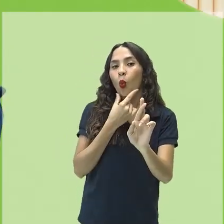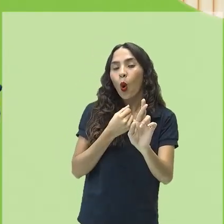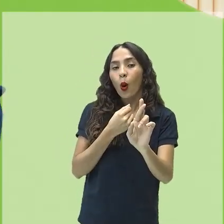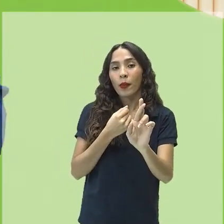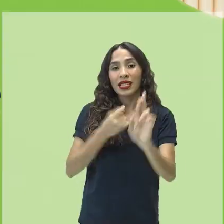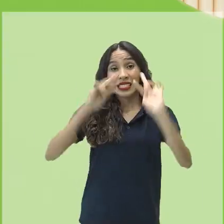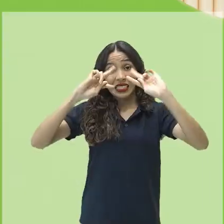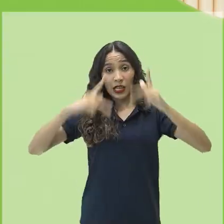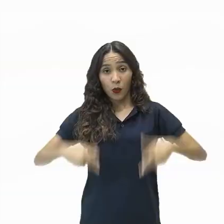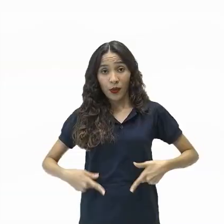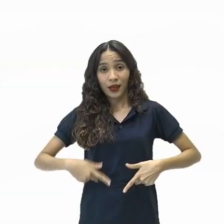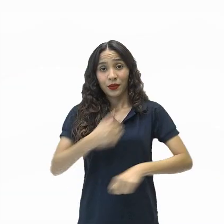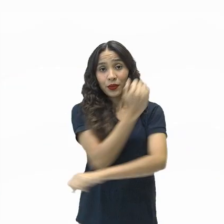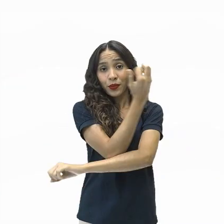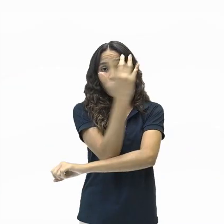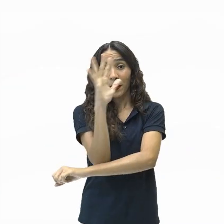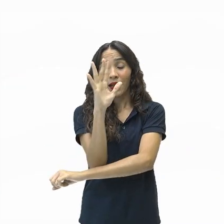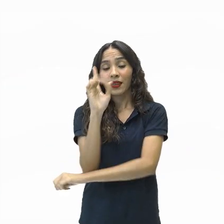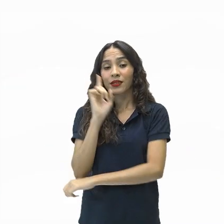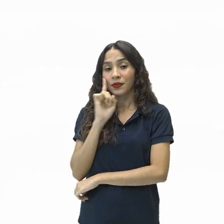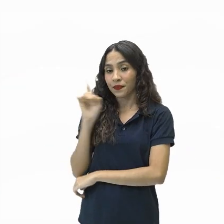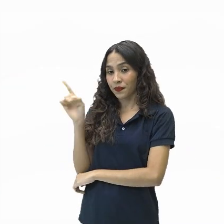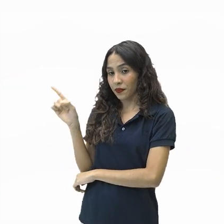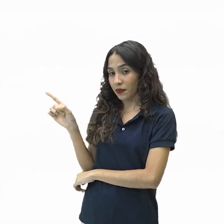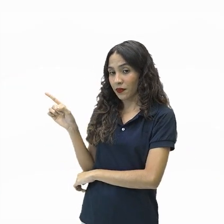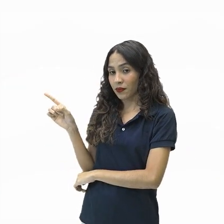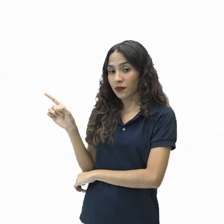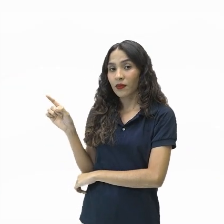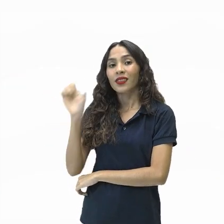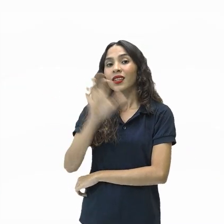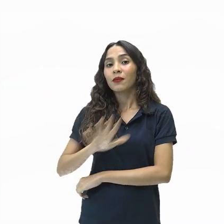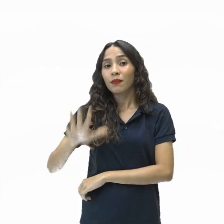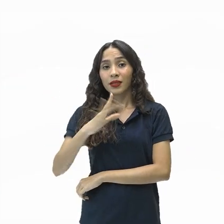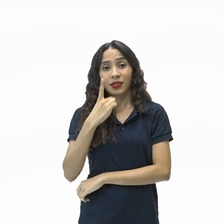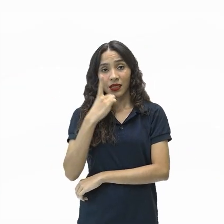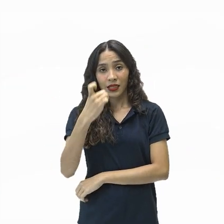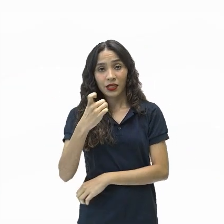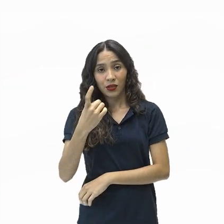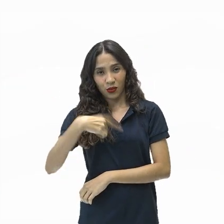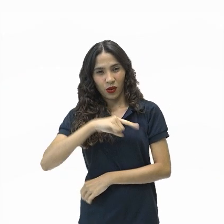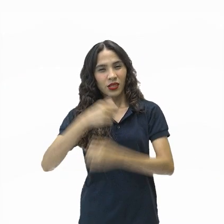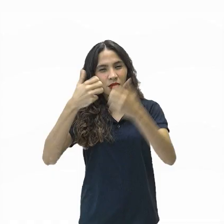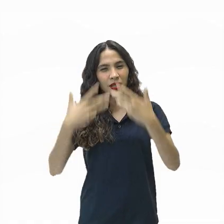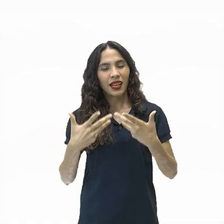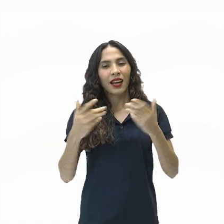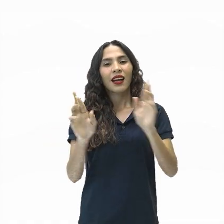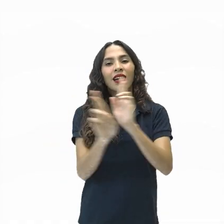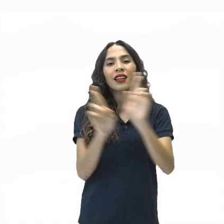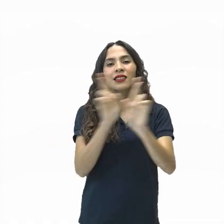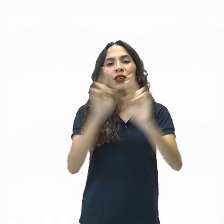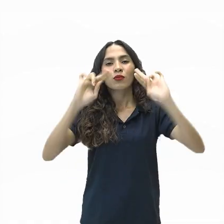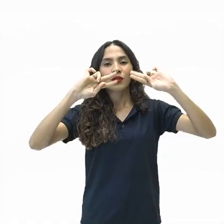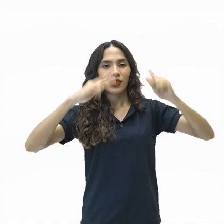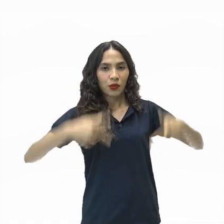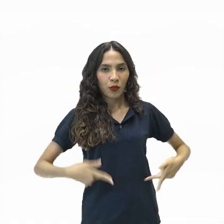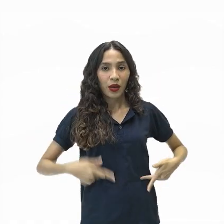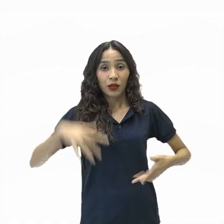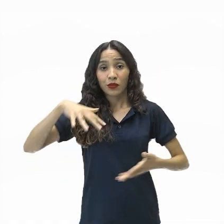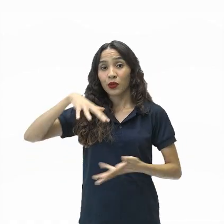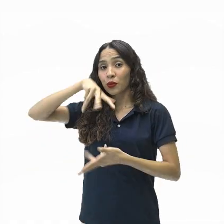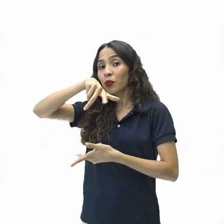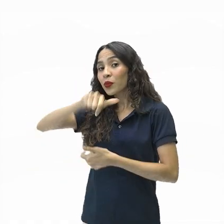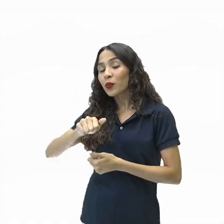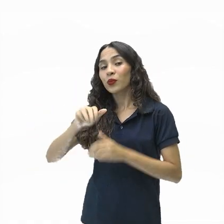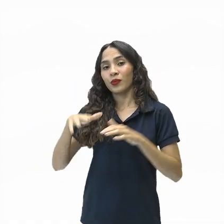ambiente, né? Então a gente trouxe uma imagem bem interessante para a gente falar sobre essa relação do ser humano, né? Então o meio